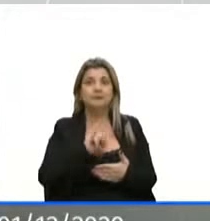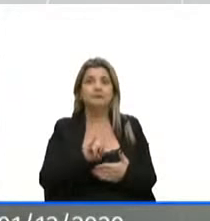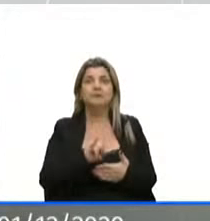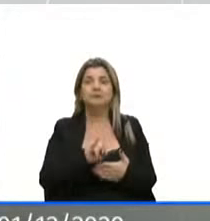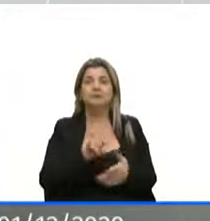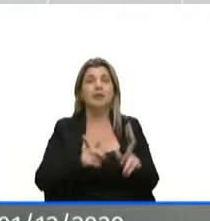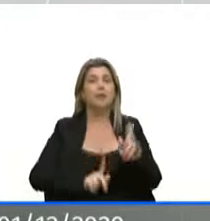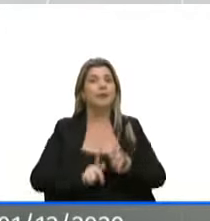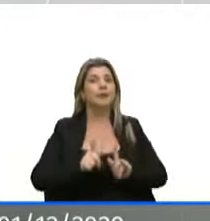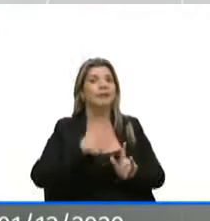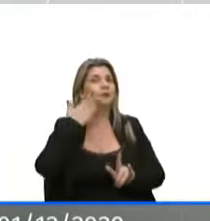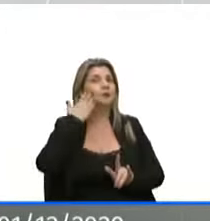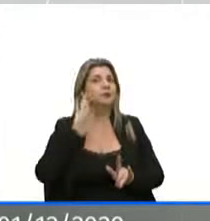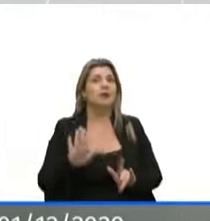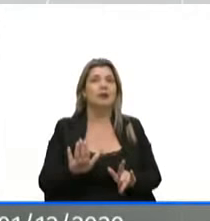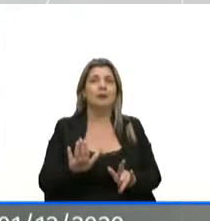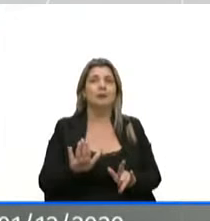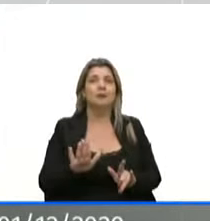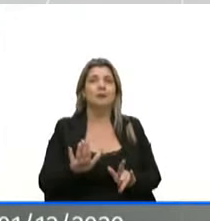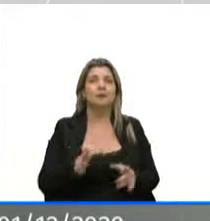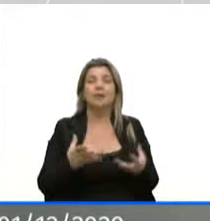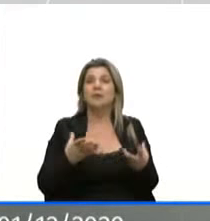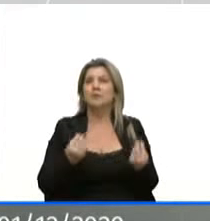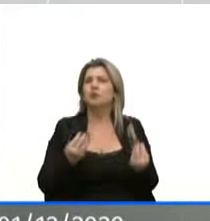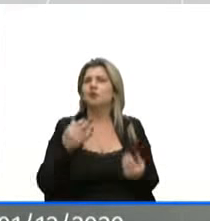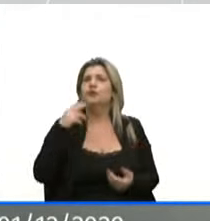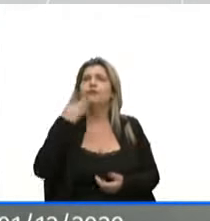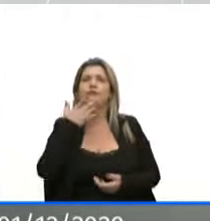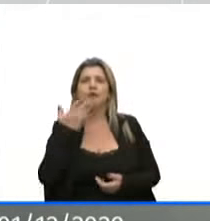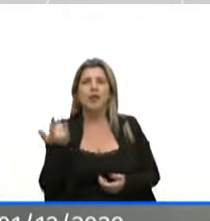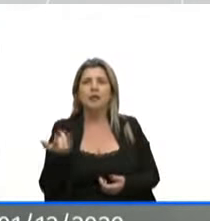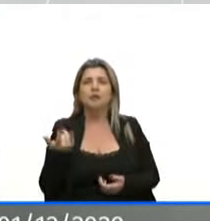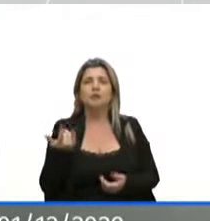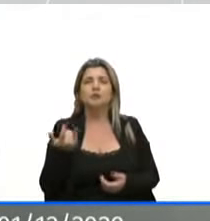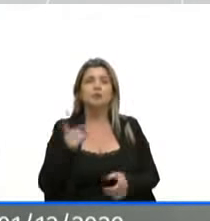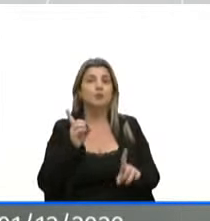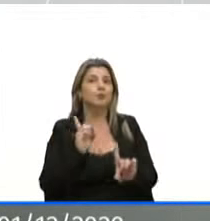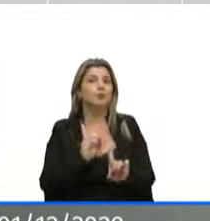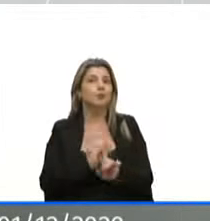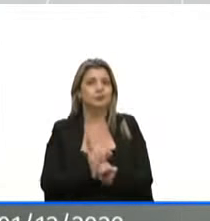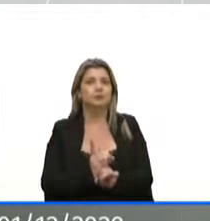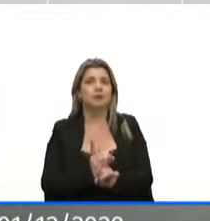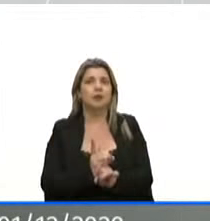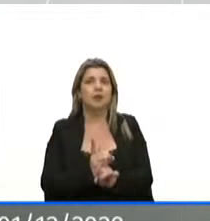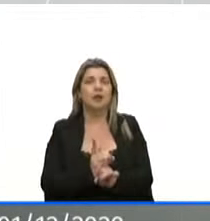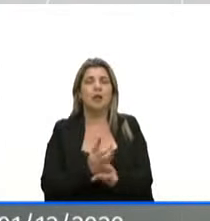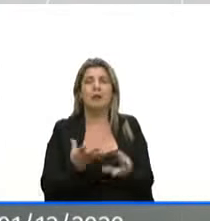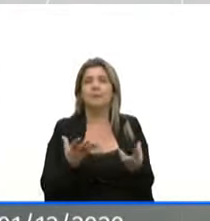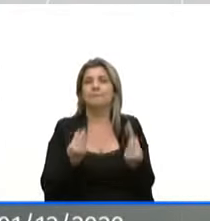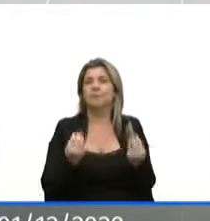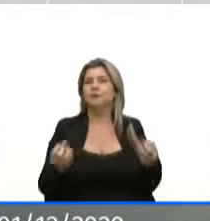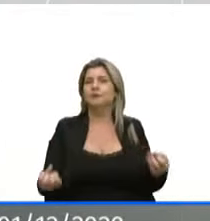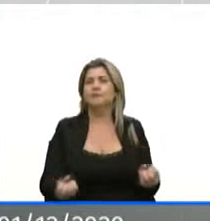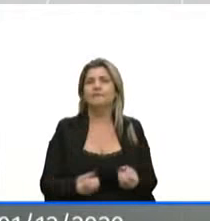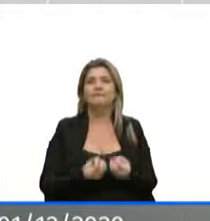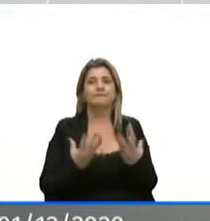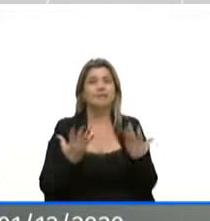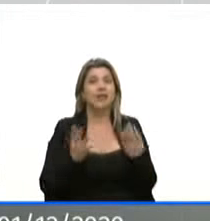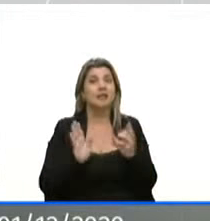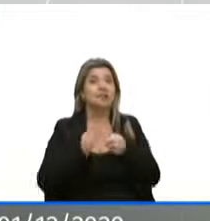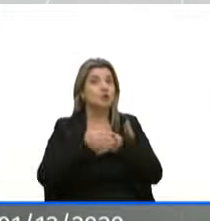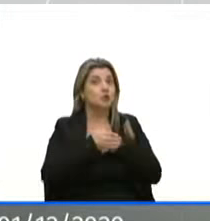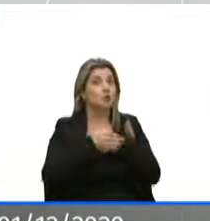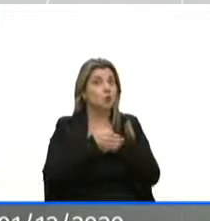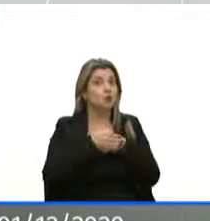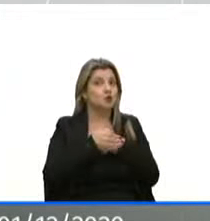se alguém não sabe, é muito fácil encontrar. Tem muita festa clandestina, tem